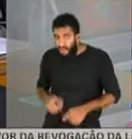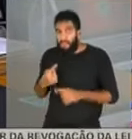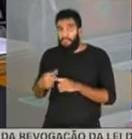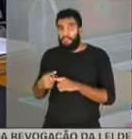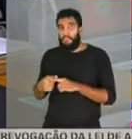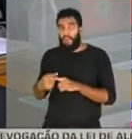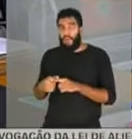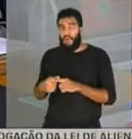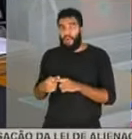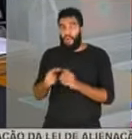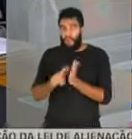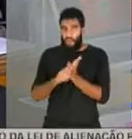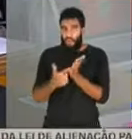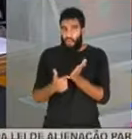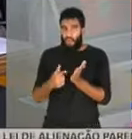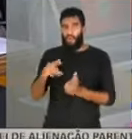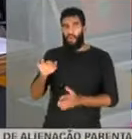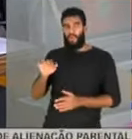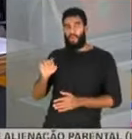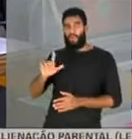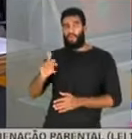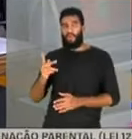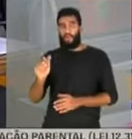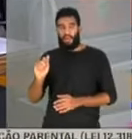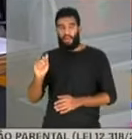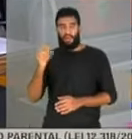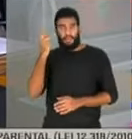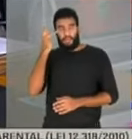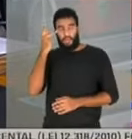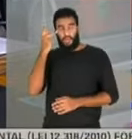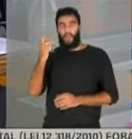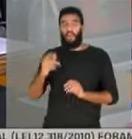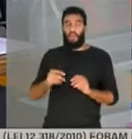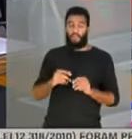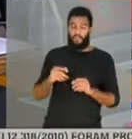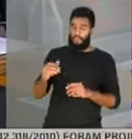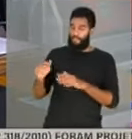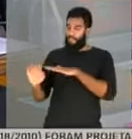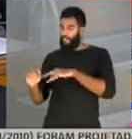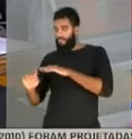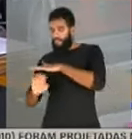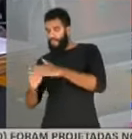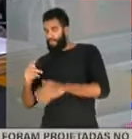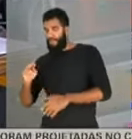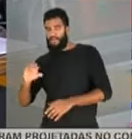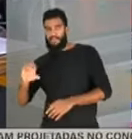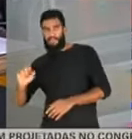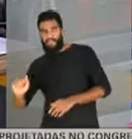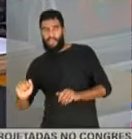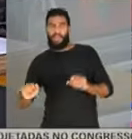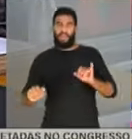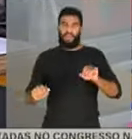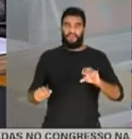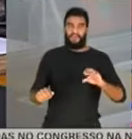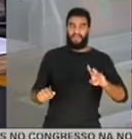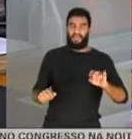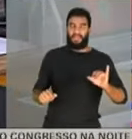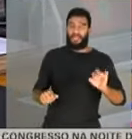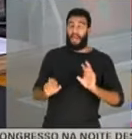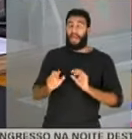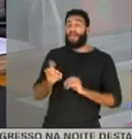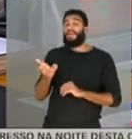Folha de São Paulo diz aqui, Precisa e Envixia esperavam receber 23 milhões